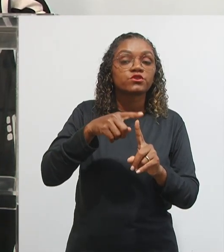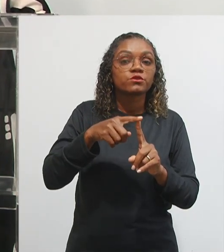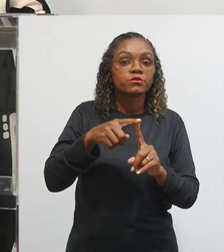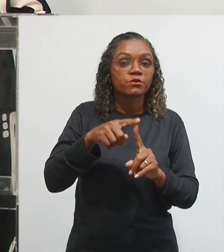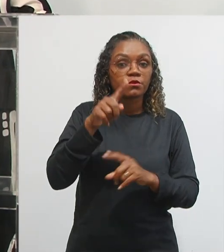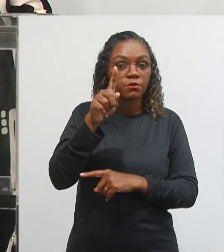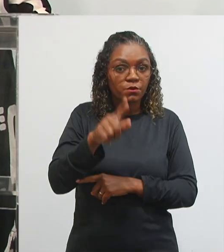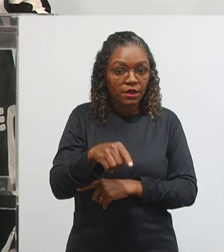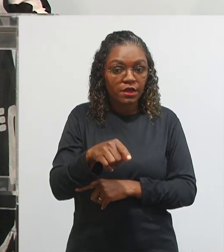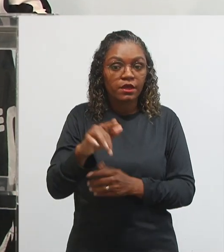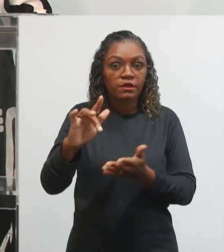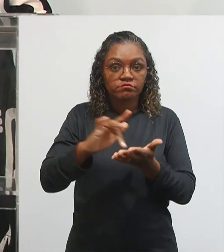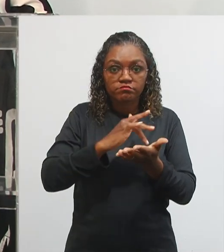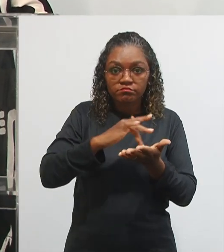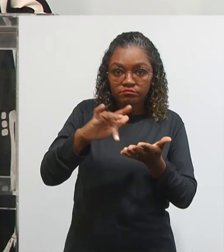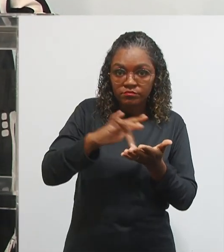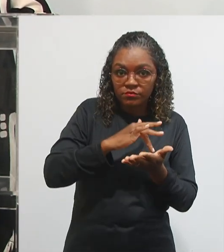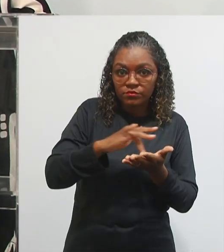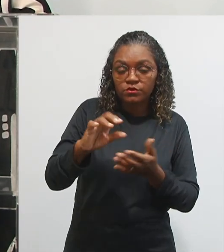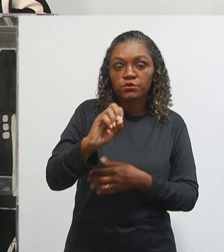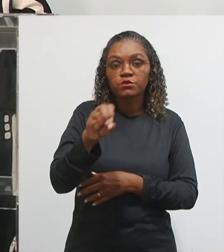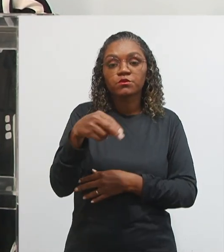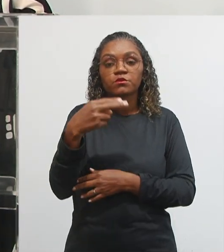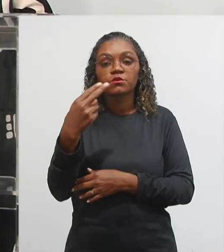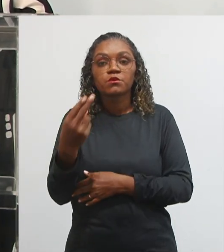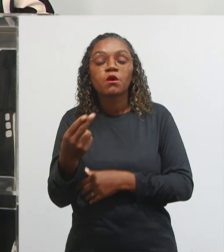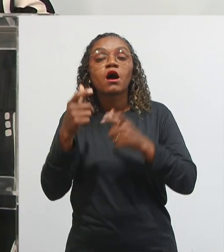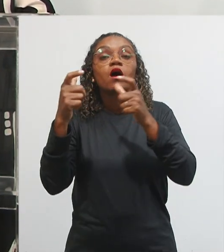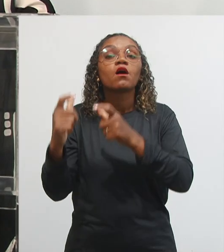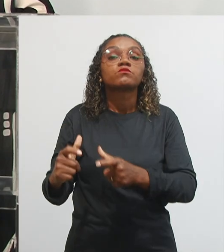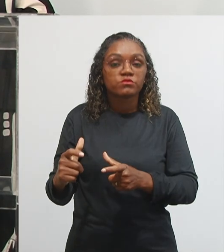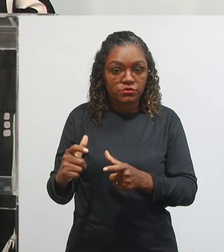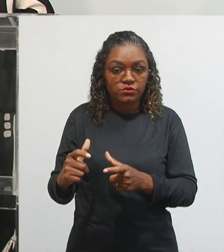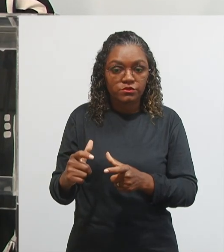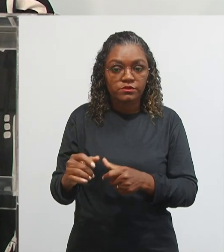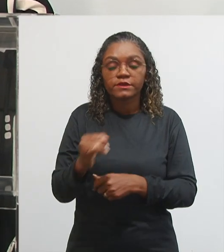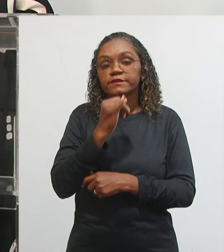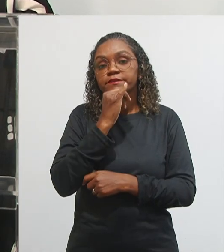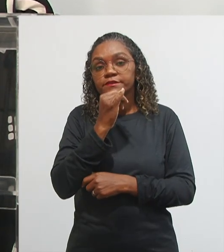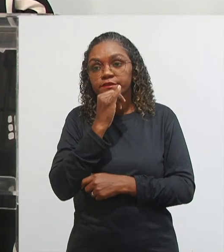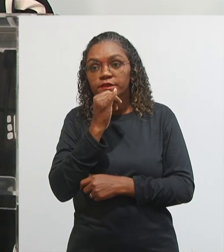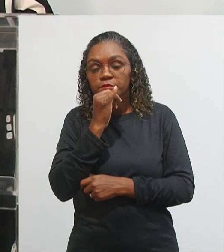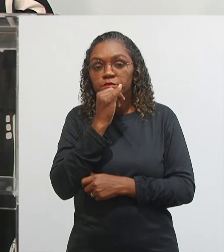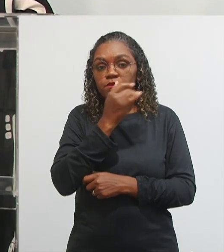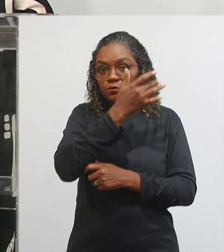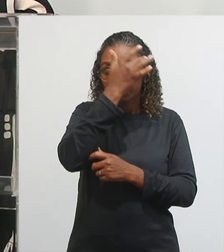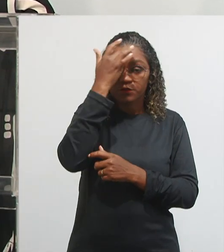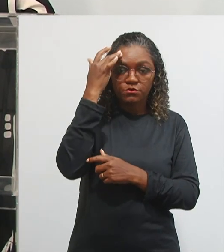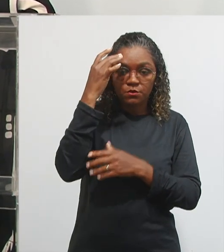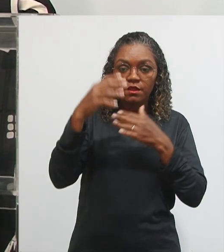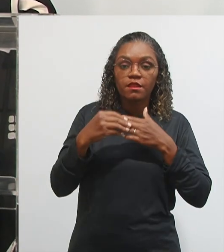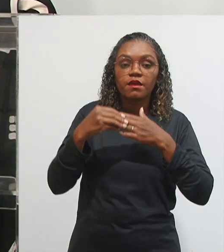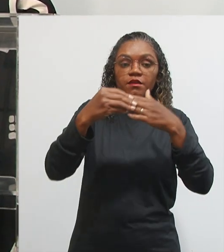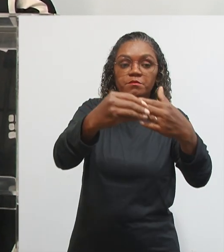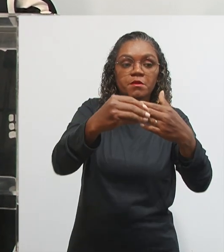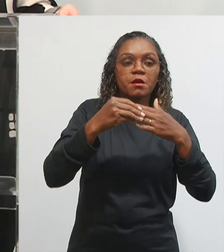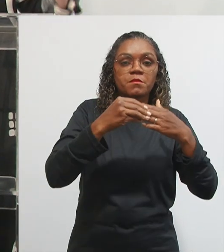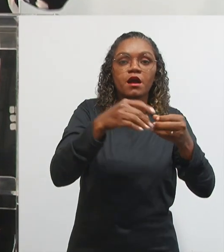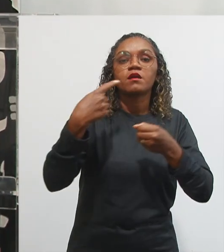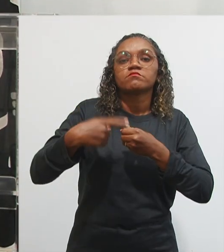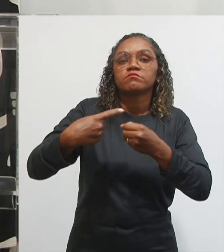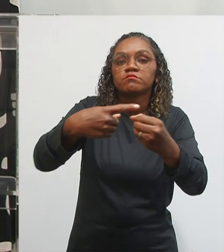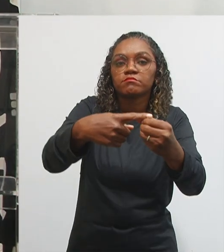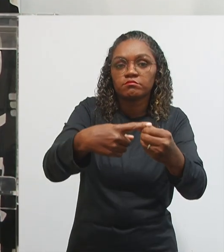unidade móvel, como a gente tem, a Defensoria Pública tem unidade móvel que leva os defensores públicos para o interior do